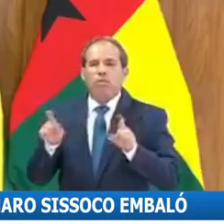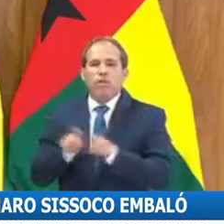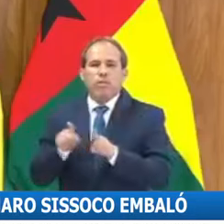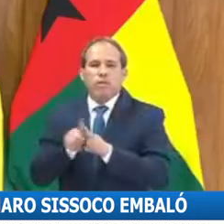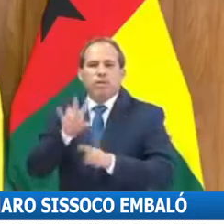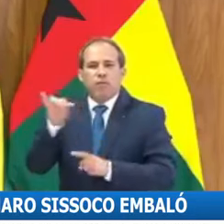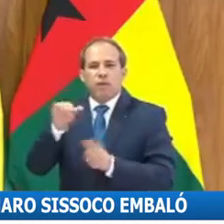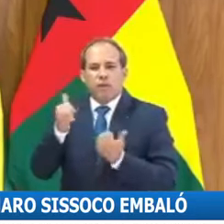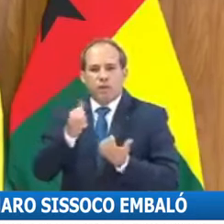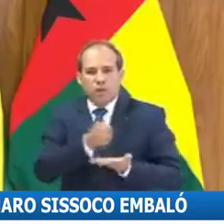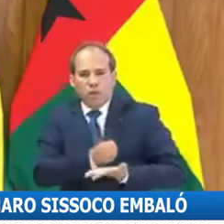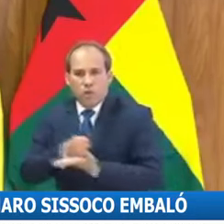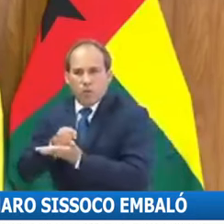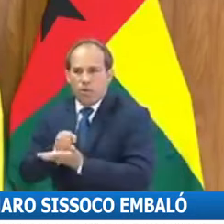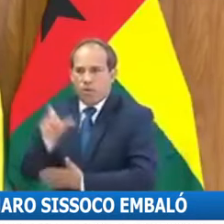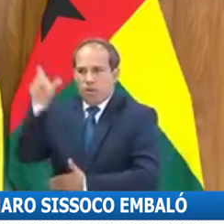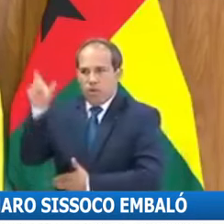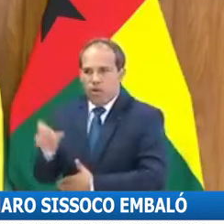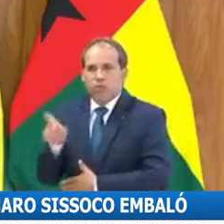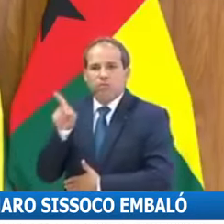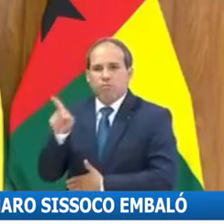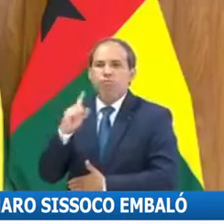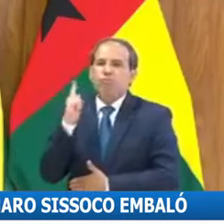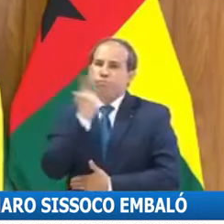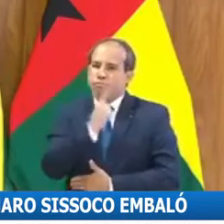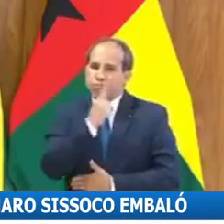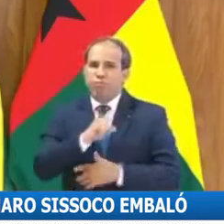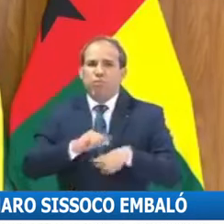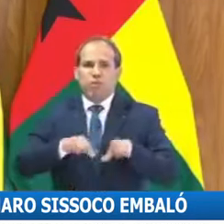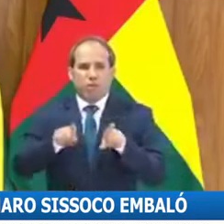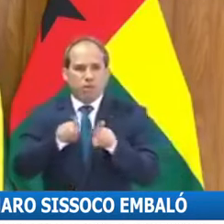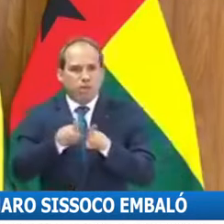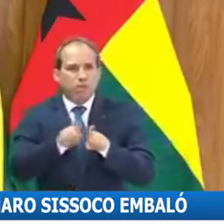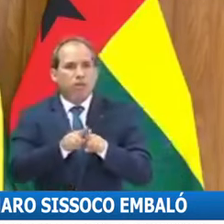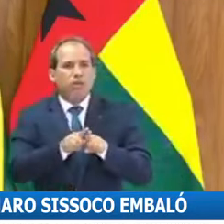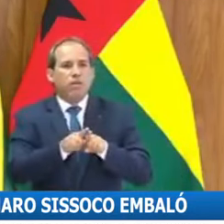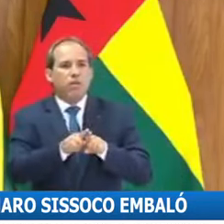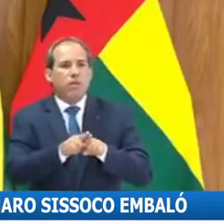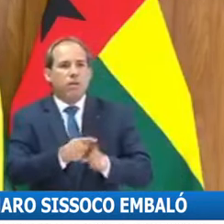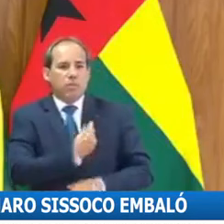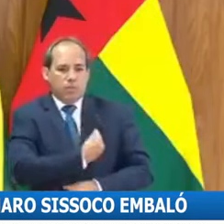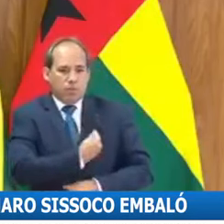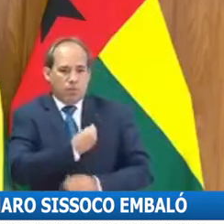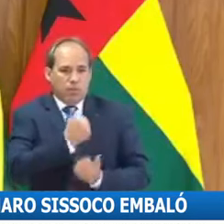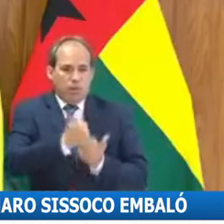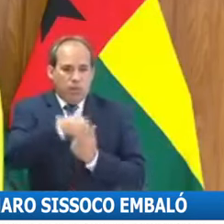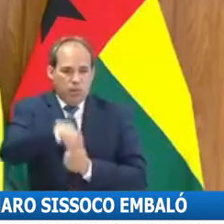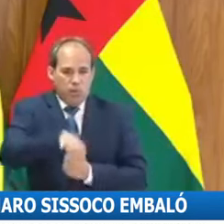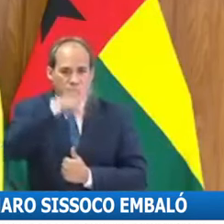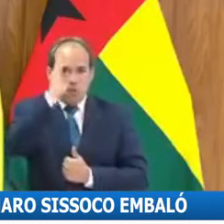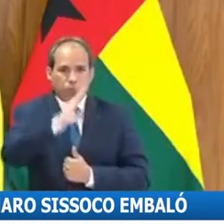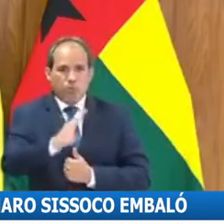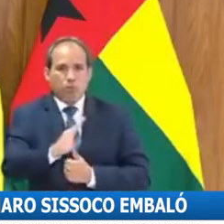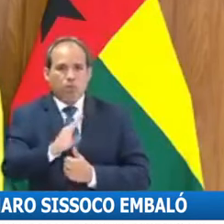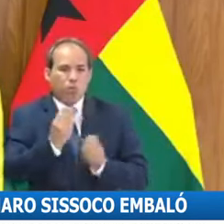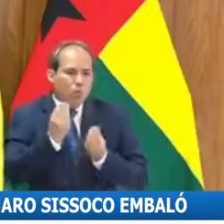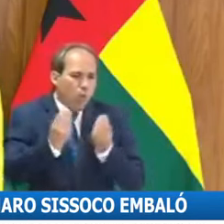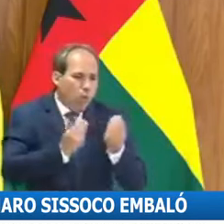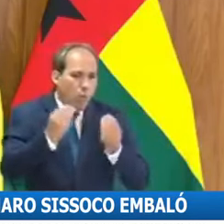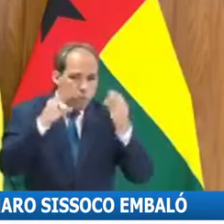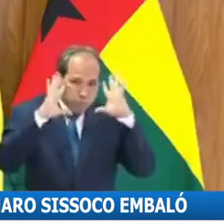colaborar para que ele tenha e também com a participação do Brasil soluções